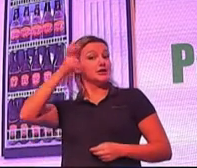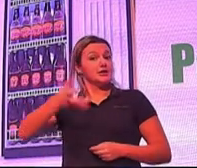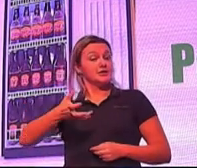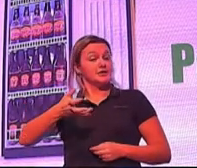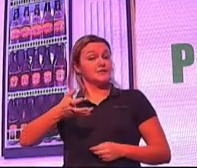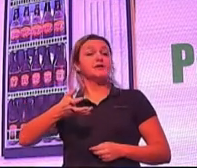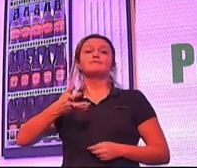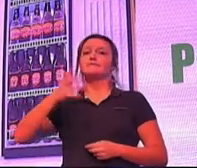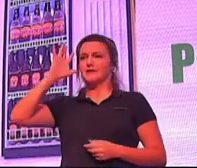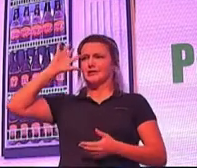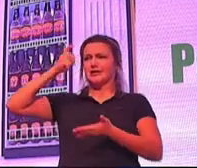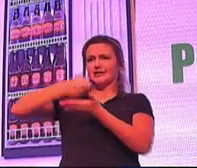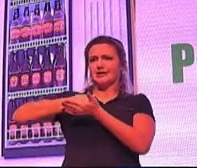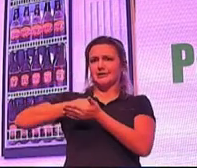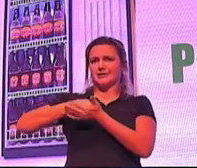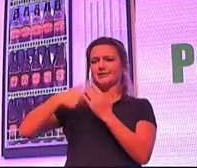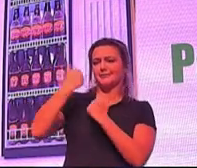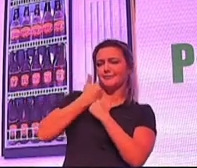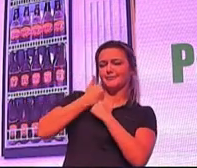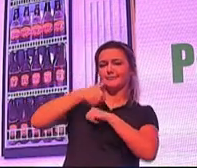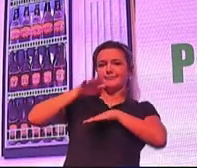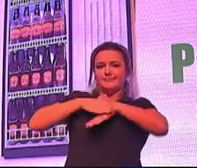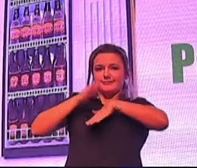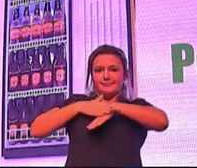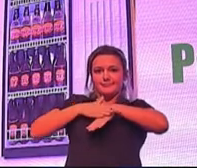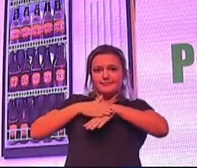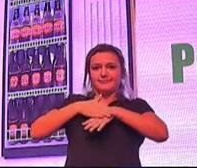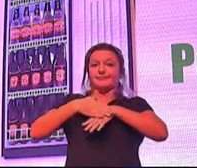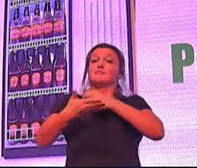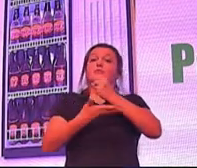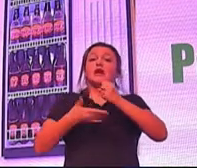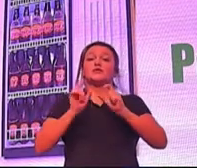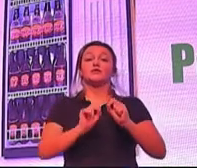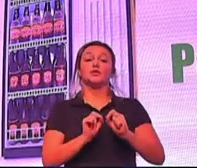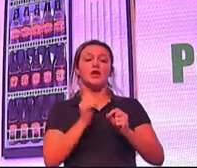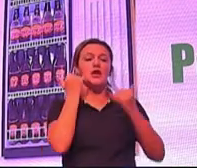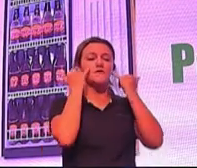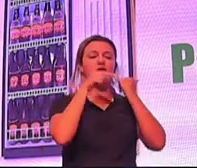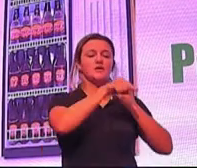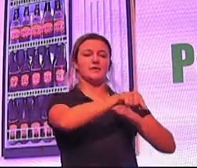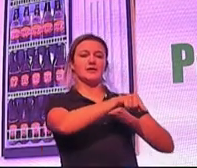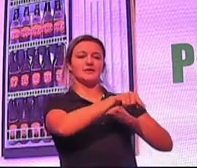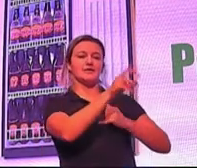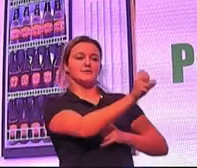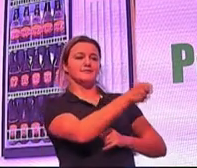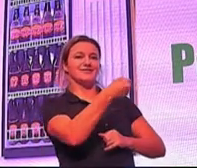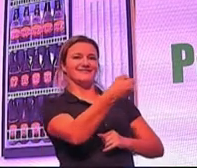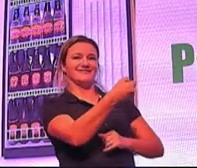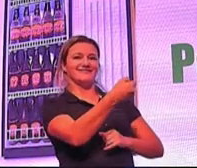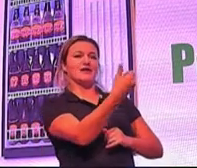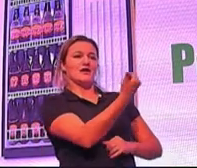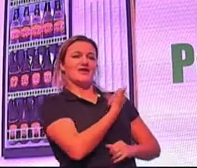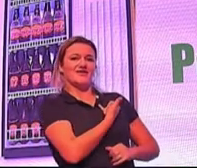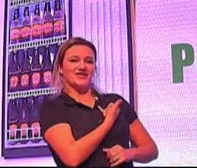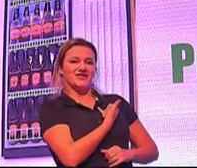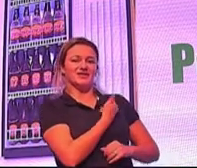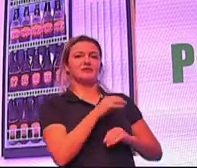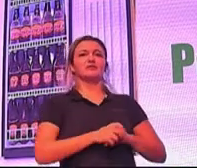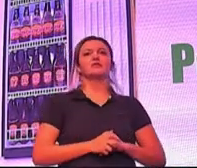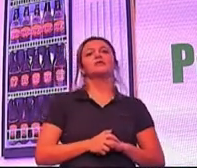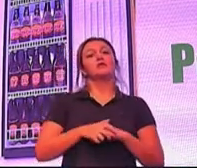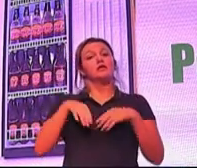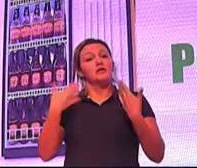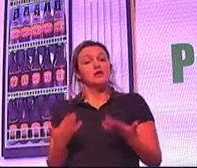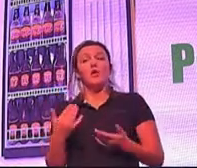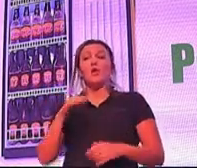você baseado nessas informações. Bem, se amanhã, provavelmente, vai acabar a cerveja, eu vou tomar a decisão pelo meu dono